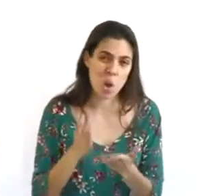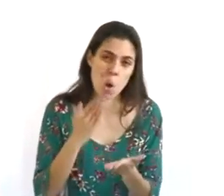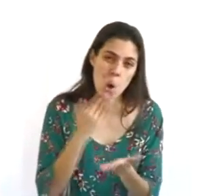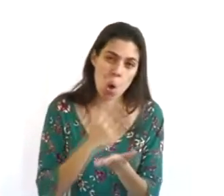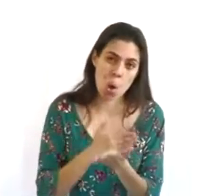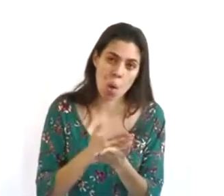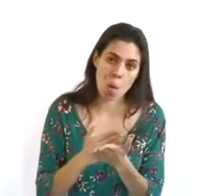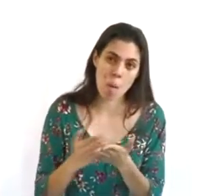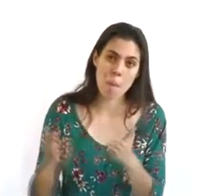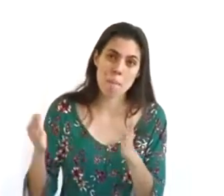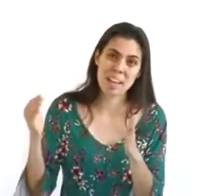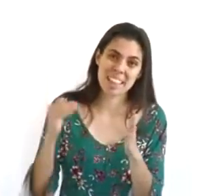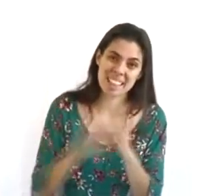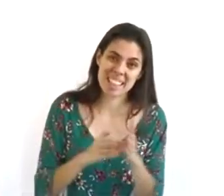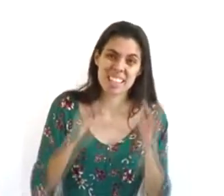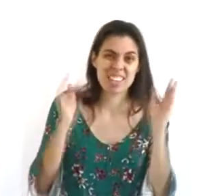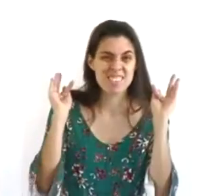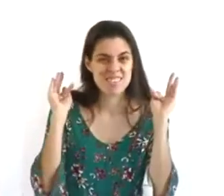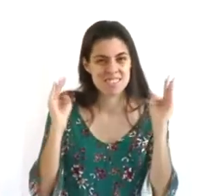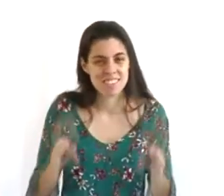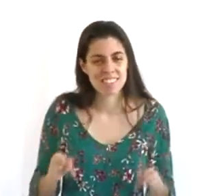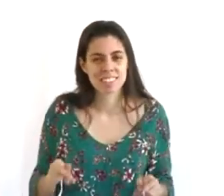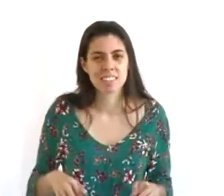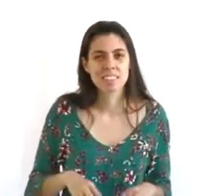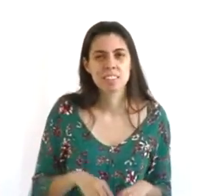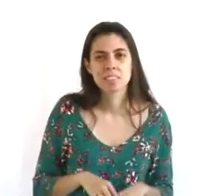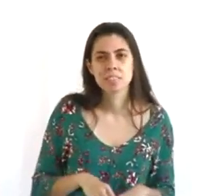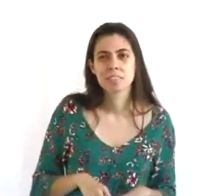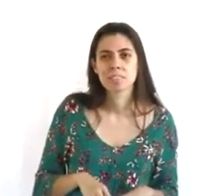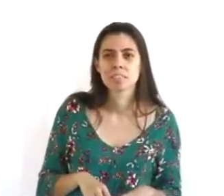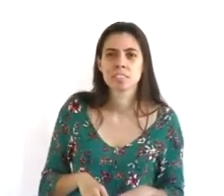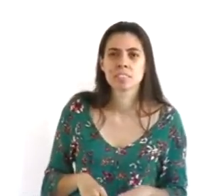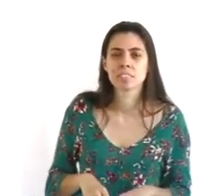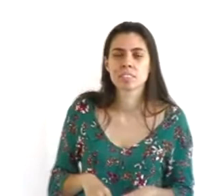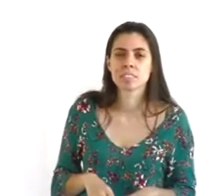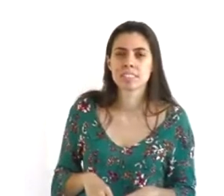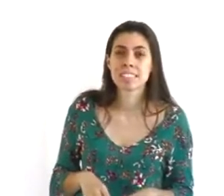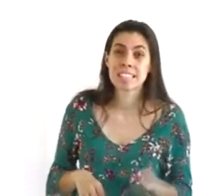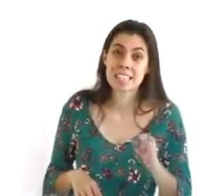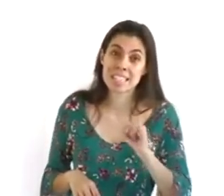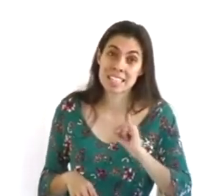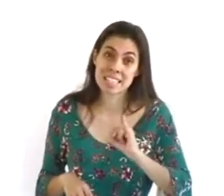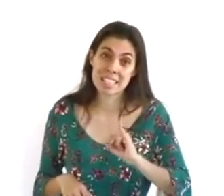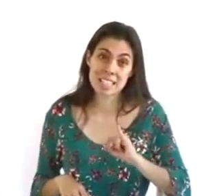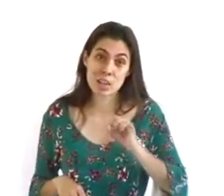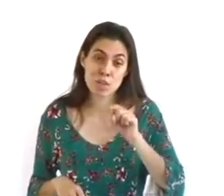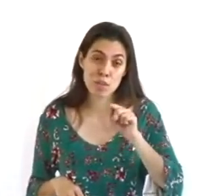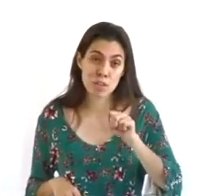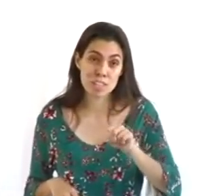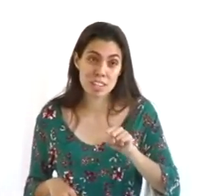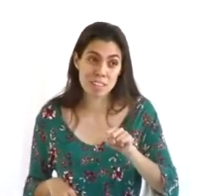que ela é inspirada por Deus, que ela é viva e eficaz. E se você duvidar de Gênesis, você coloca em risco